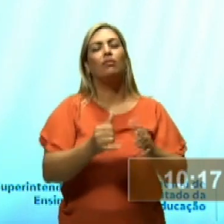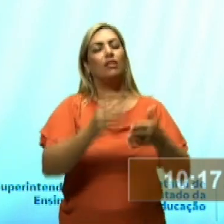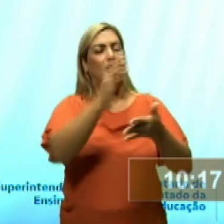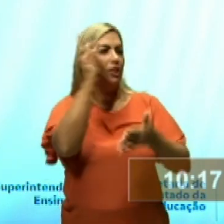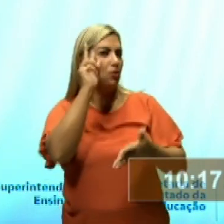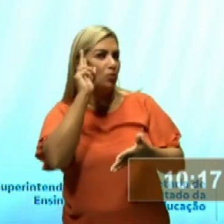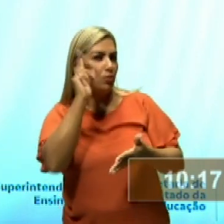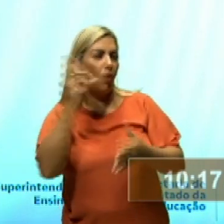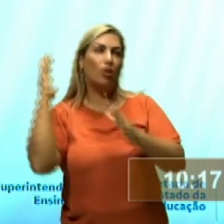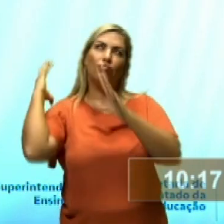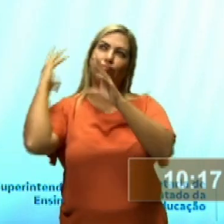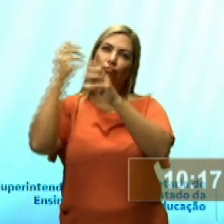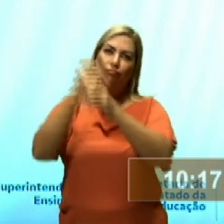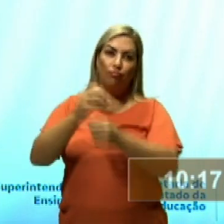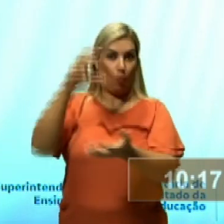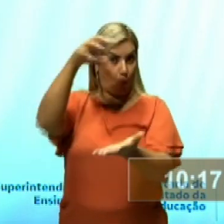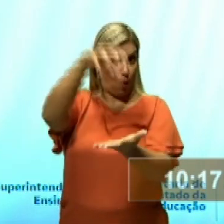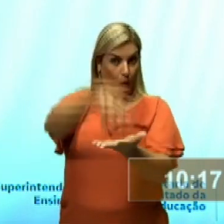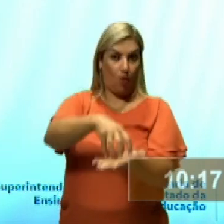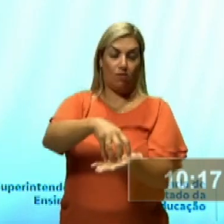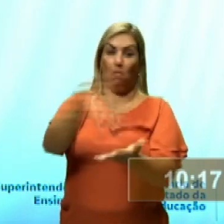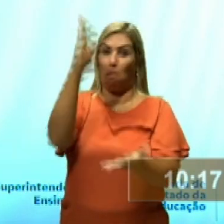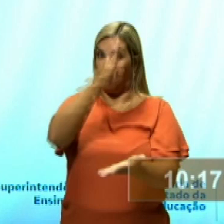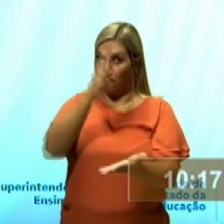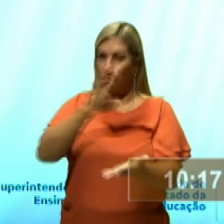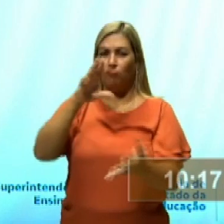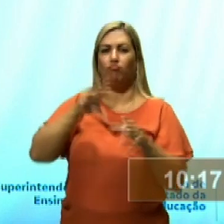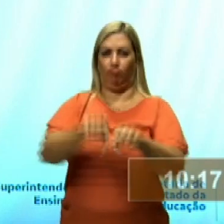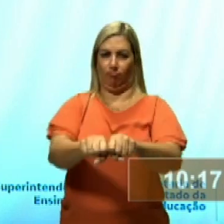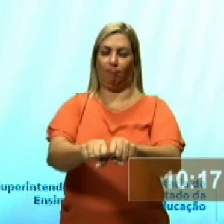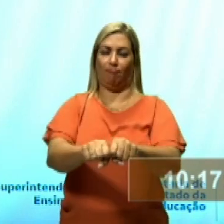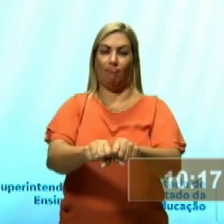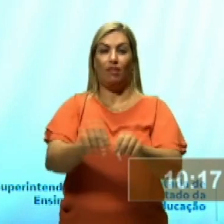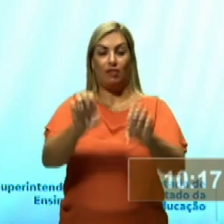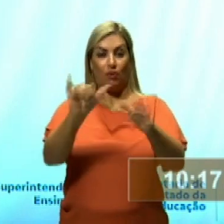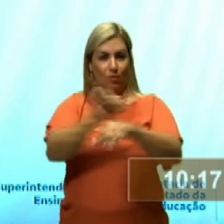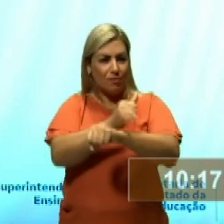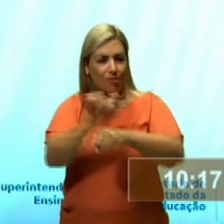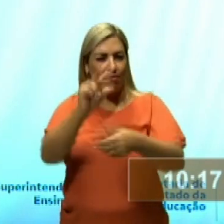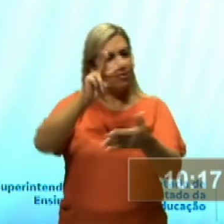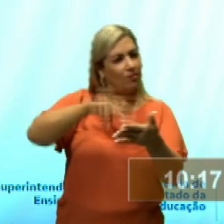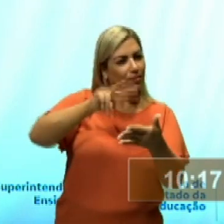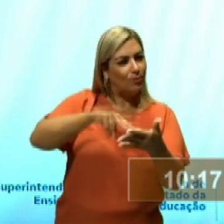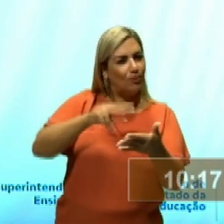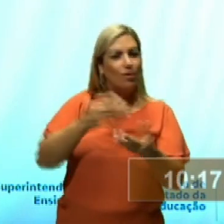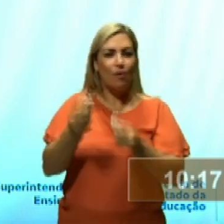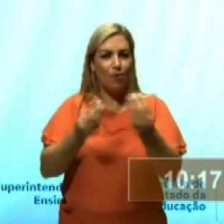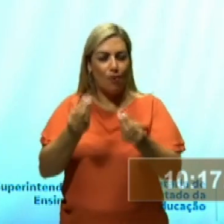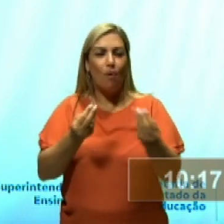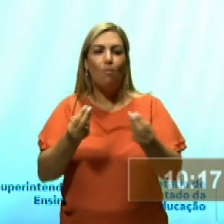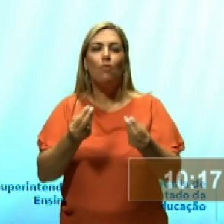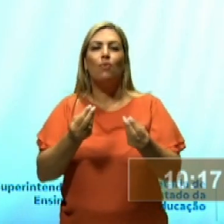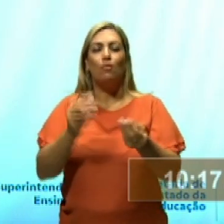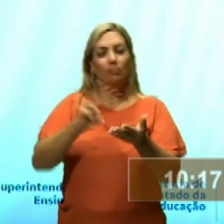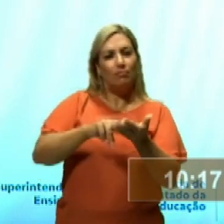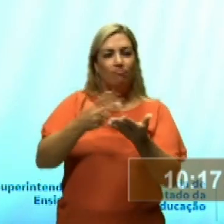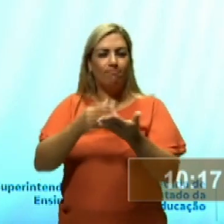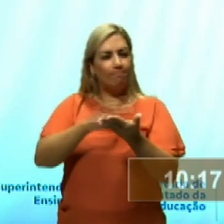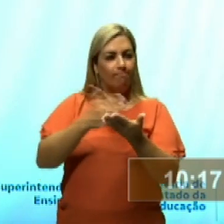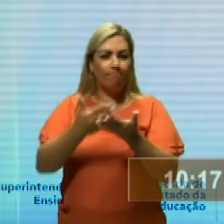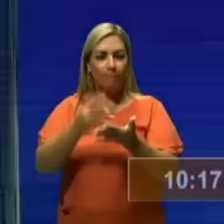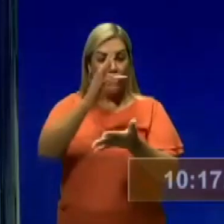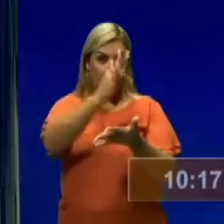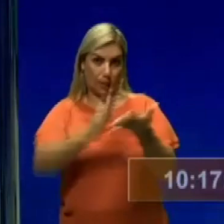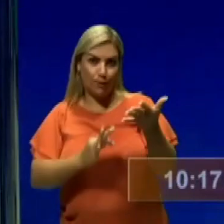da colonização do brasil então nós vamos ler relato utilizando estratégias de leitura como mecanismos de interpretação